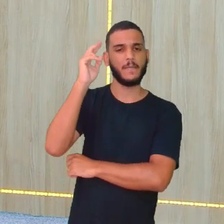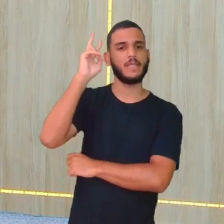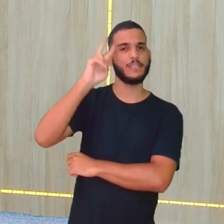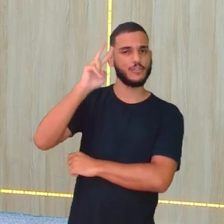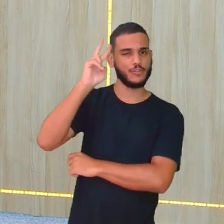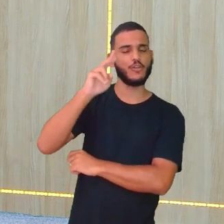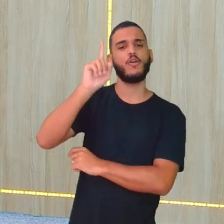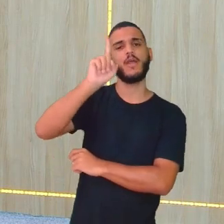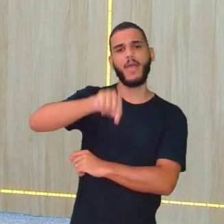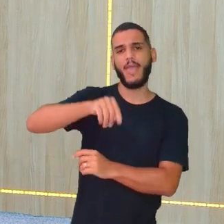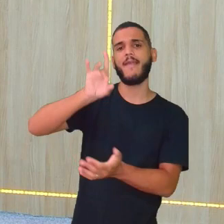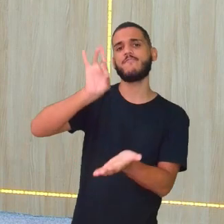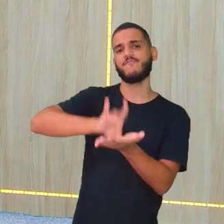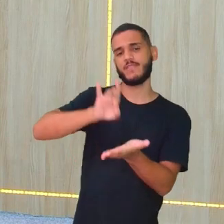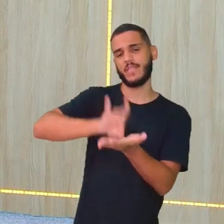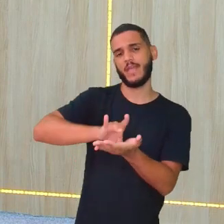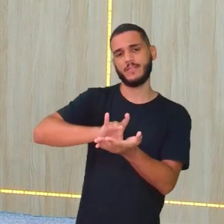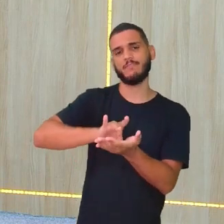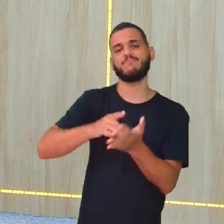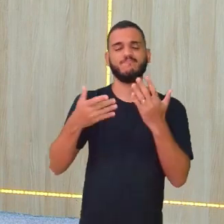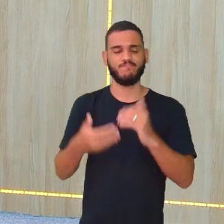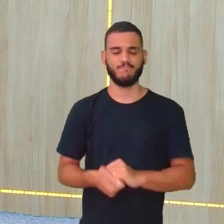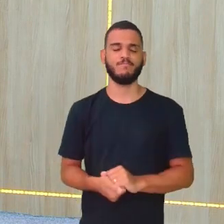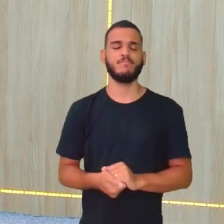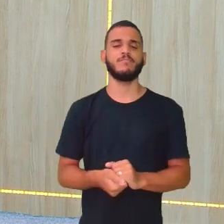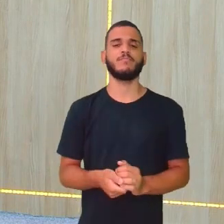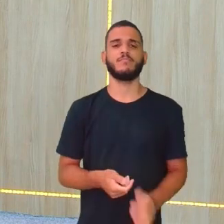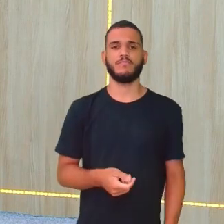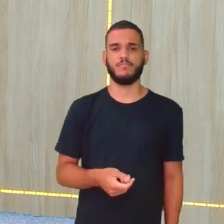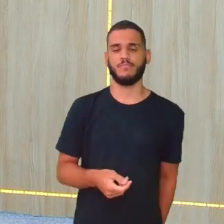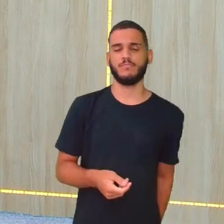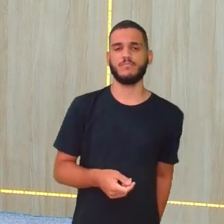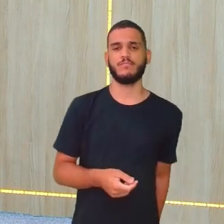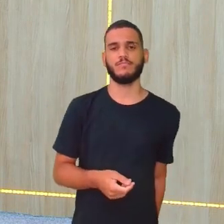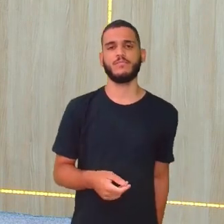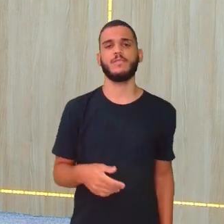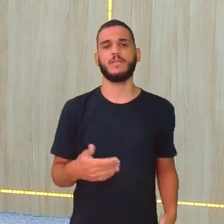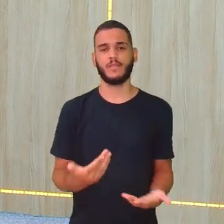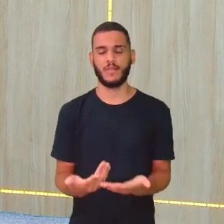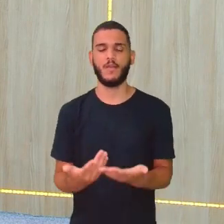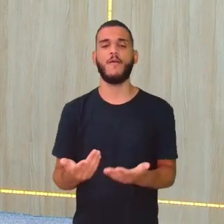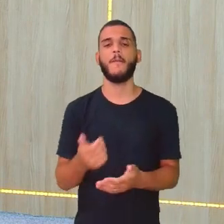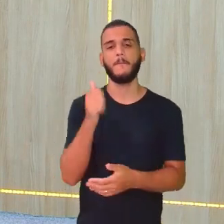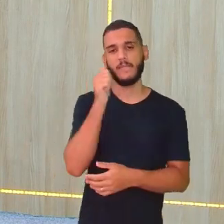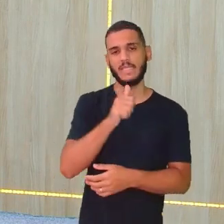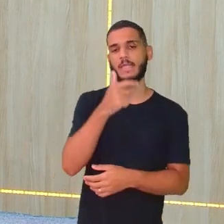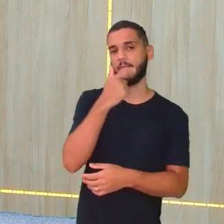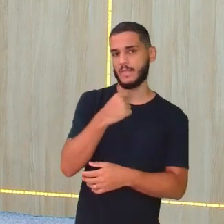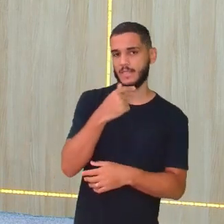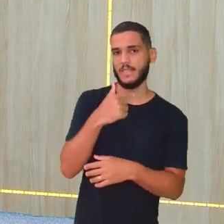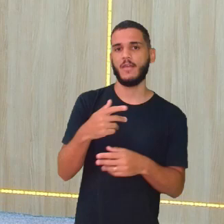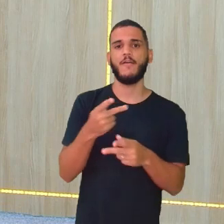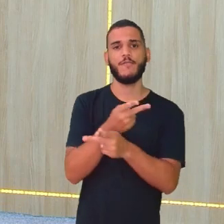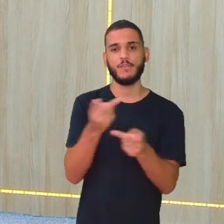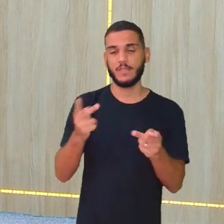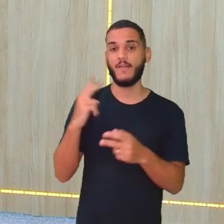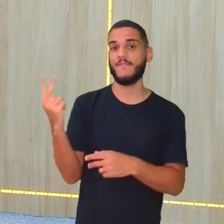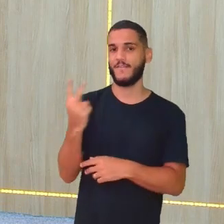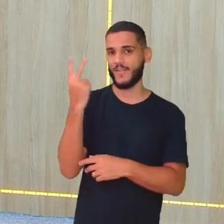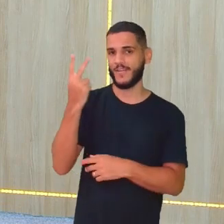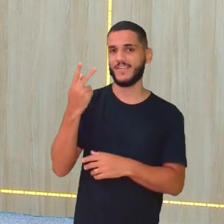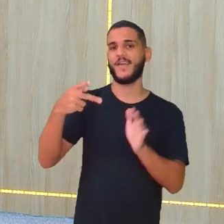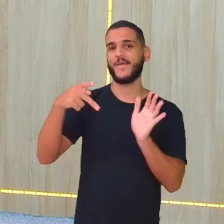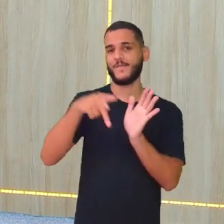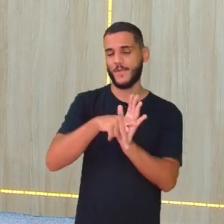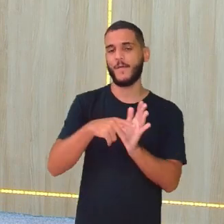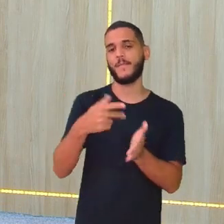Você sabe que foram checadas, que foram checadas, né? Que tem esse trabalho por trás. Portanto, meninos, meninas, valorizem o podcast